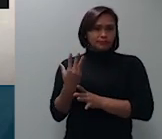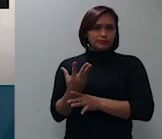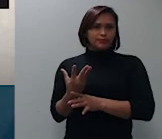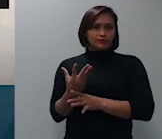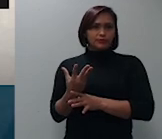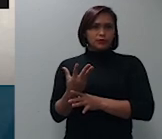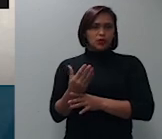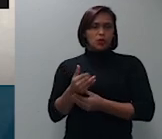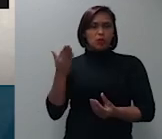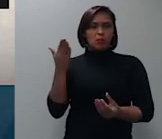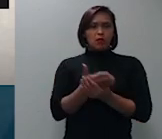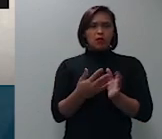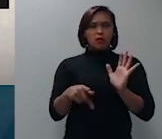de